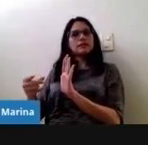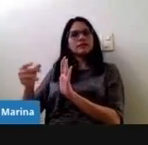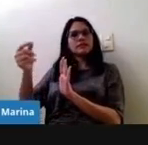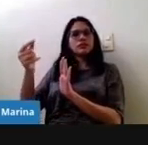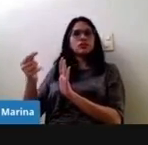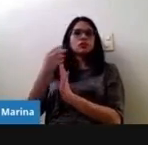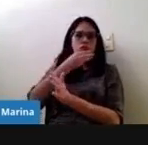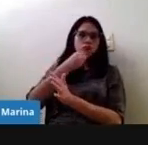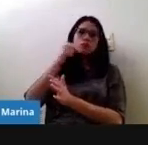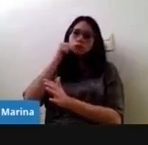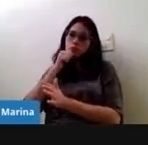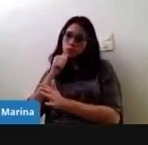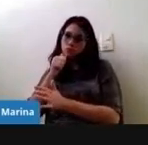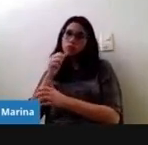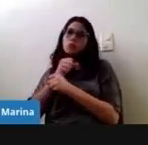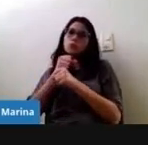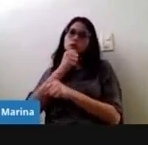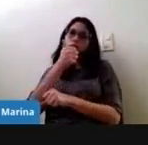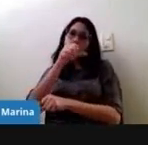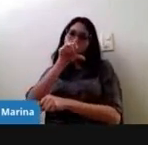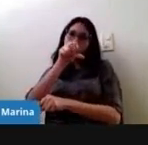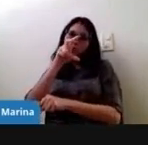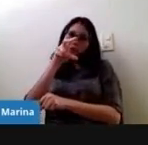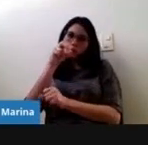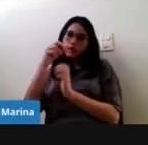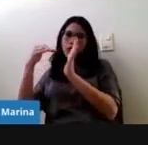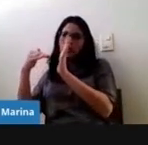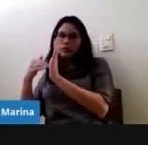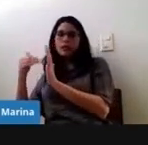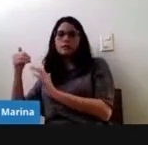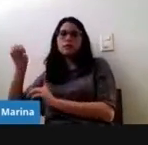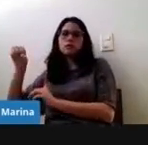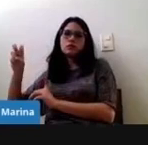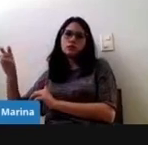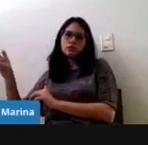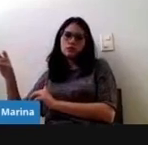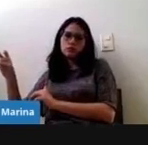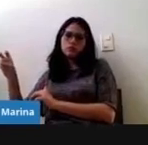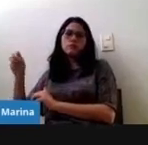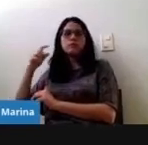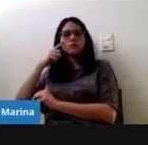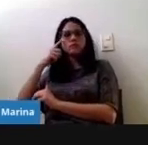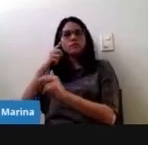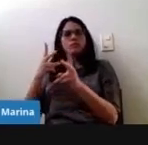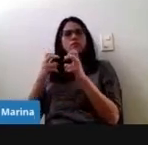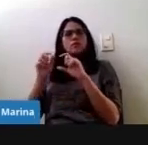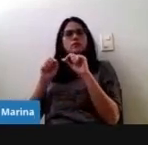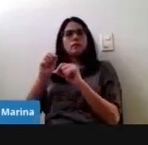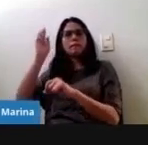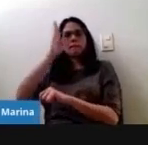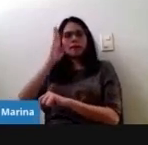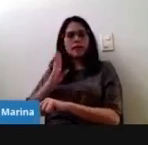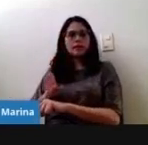ambos os sexos de 1950 a 1955, né, onde nós observamos aqui que o